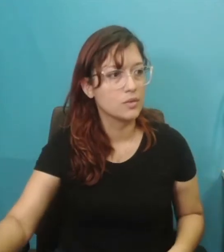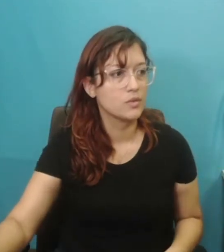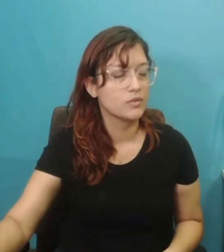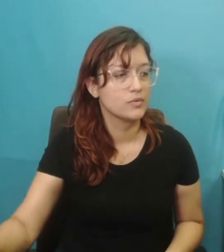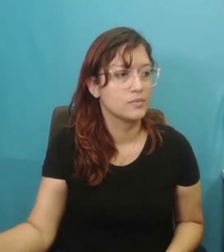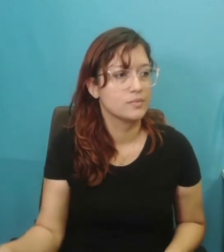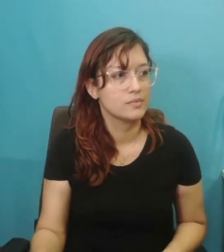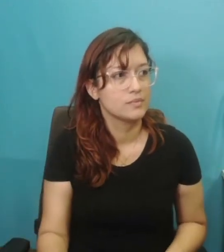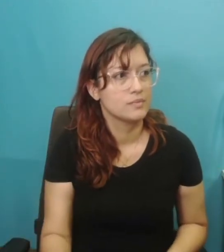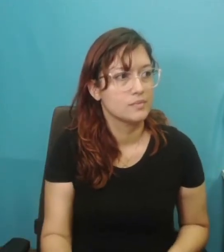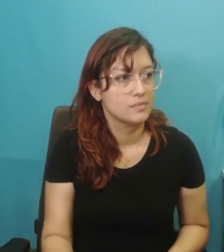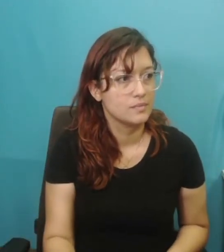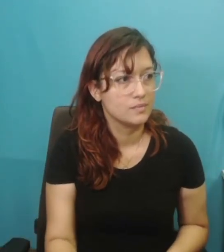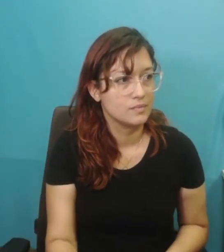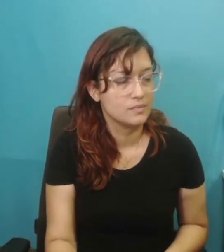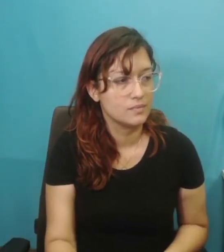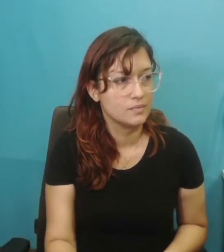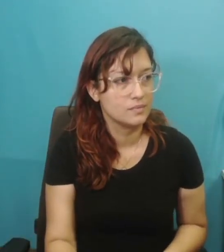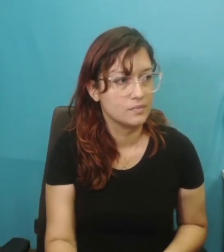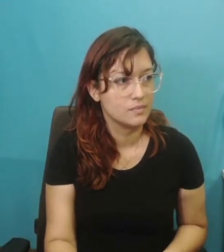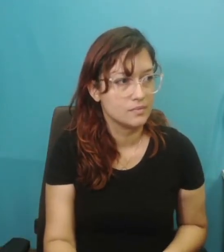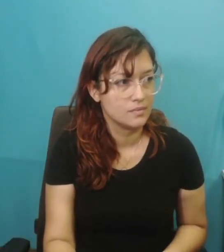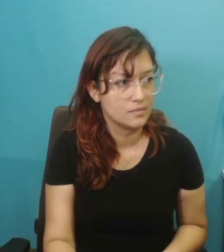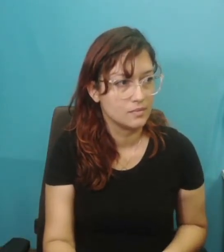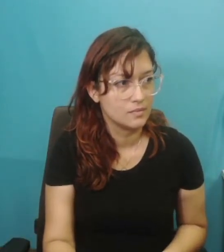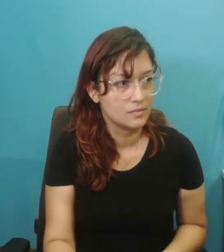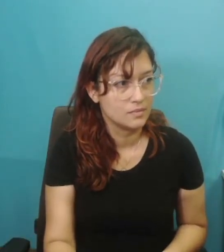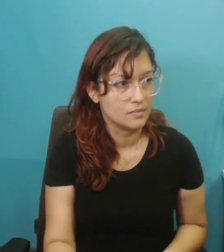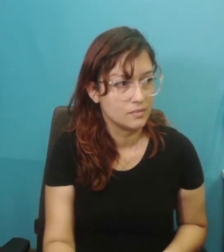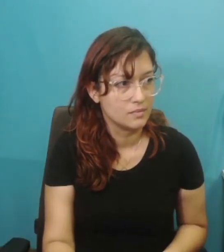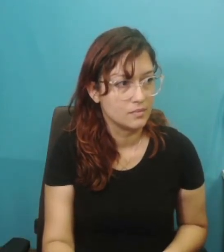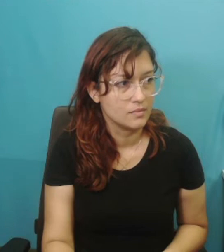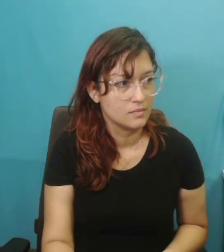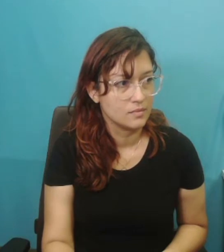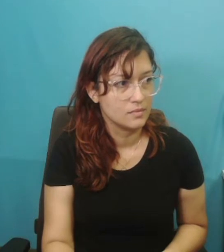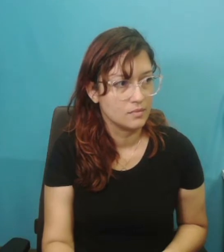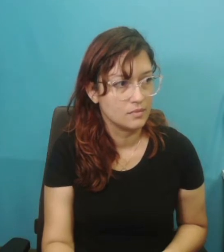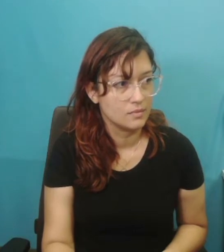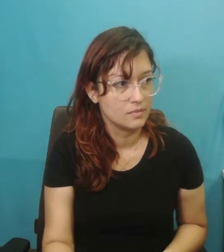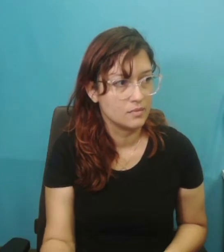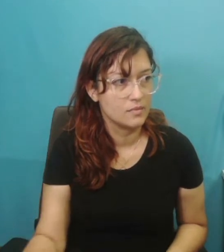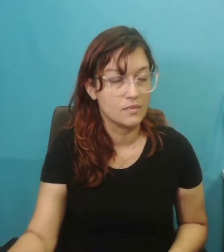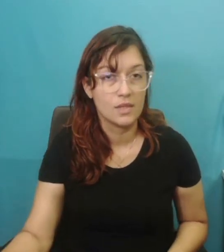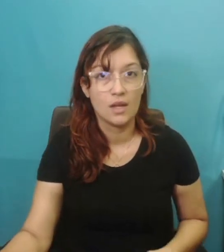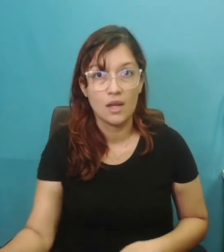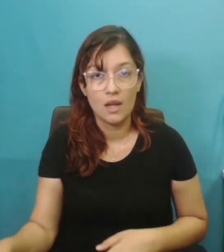Então a força elástica vai atuar agora puxando o objeto de volta.